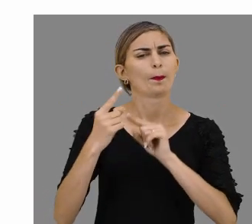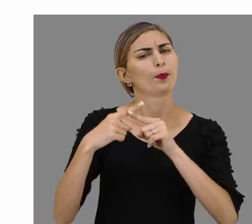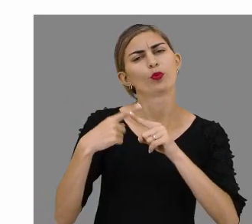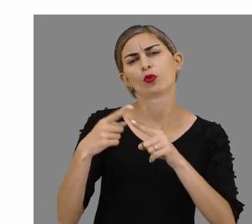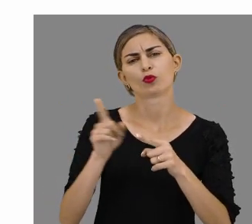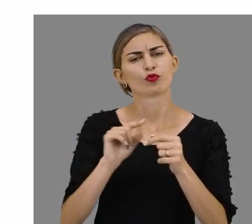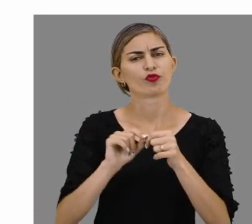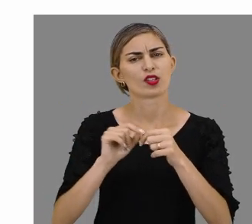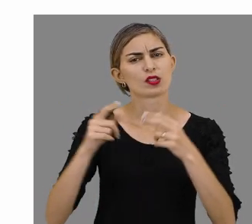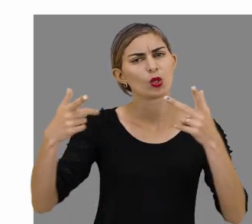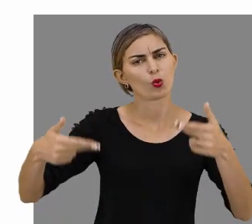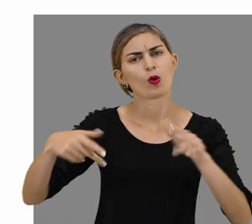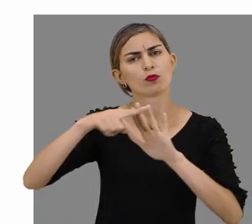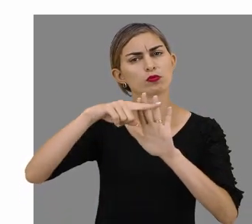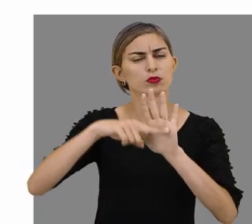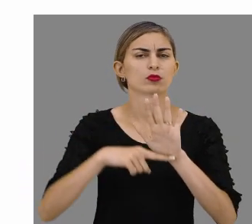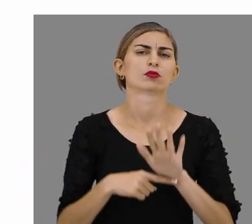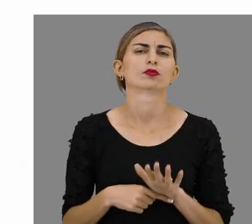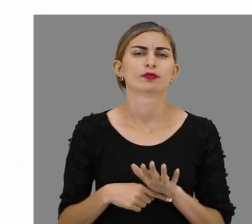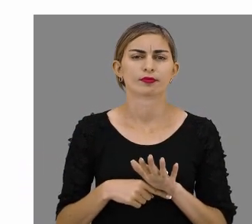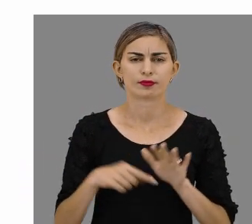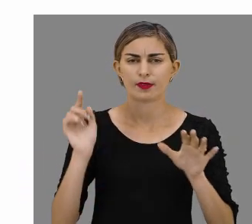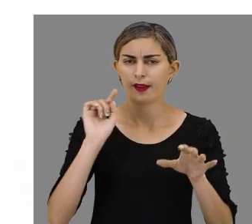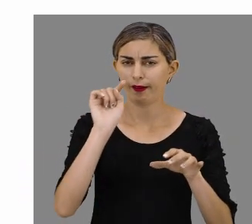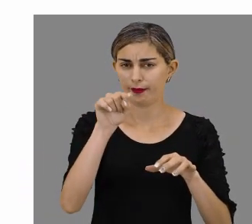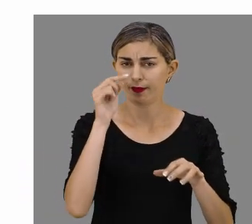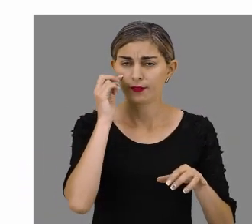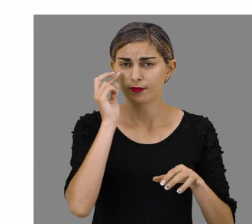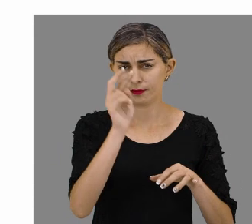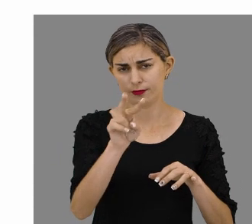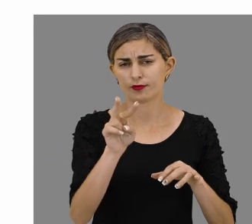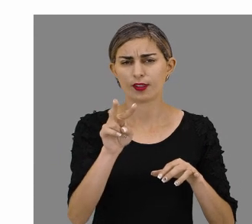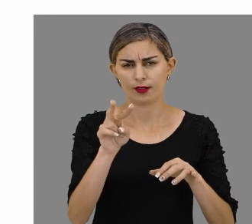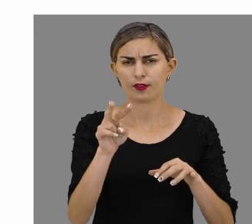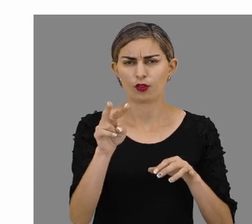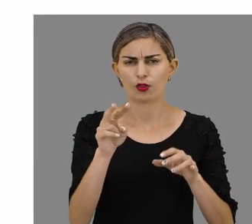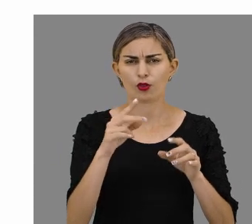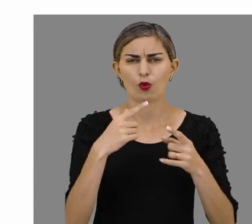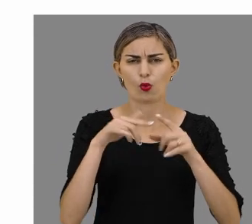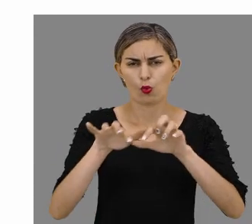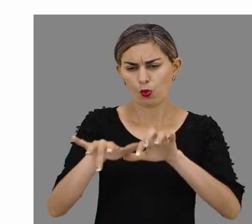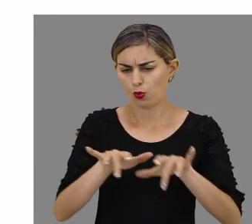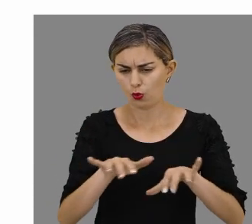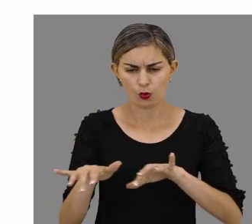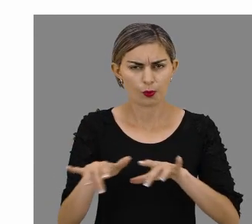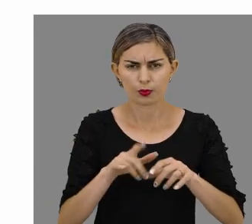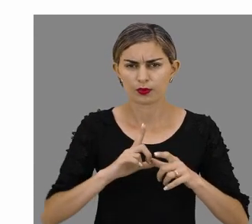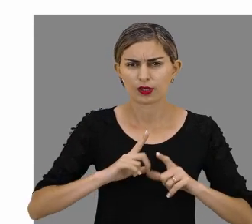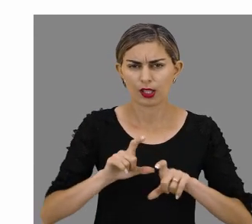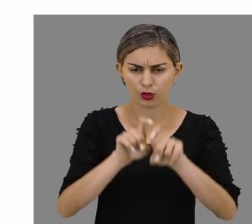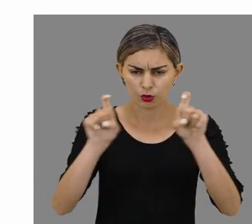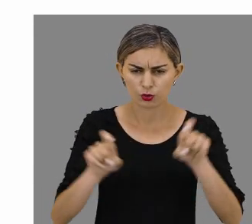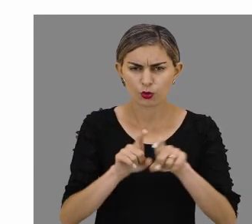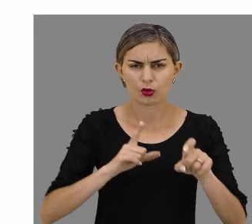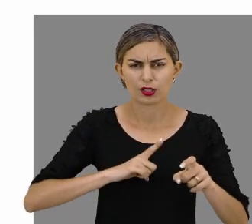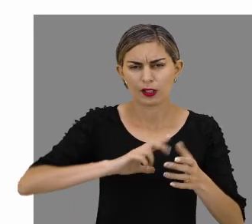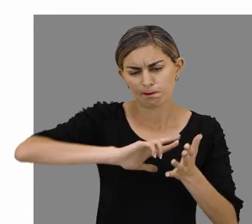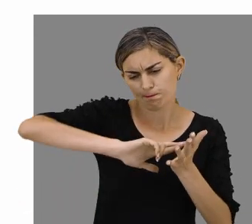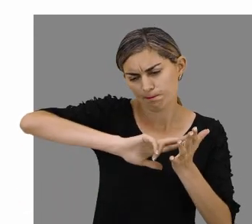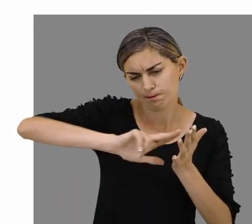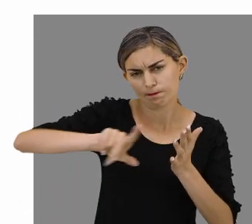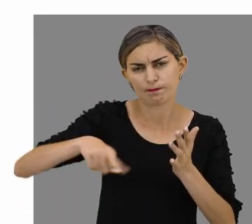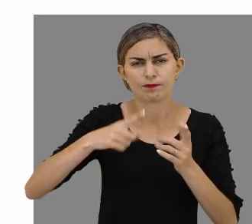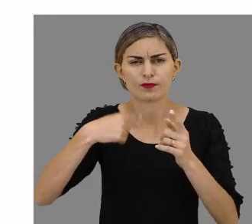não fazer o mesmo na programação? Aqui vocês estão vendo um computador que possui diversos